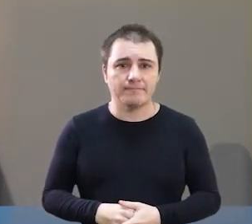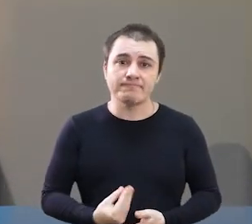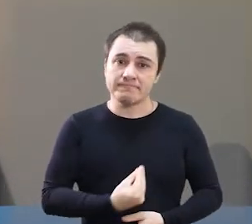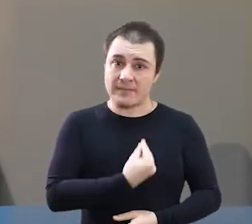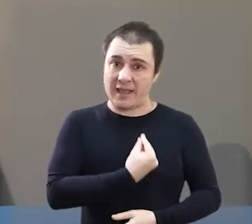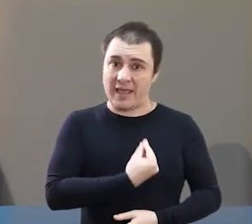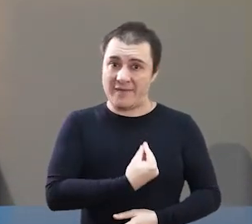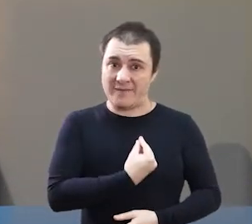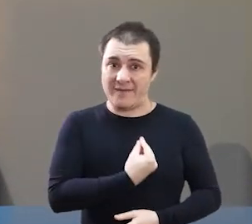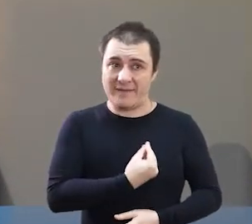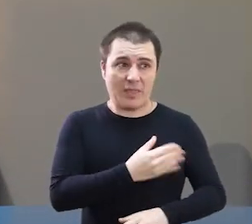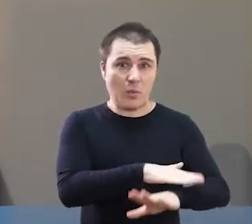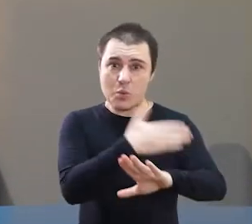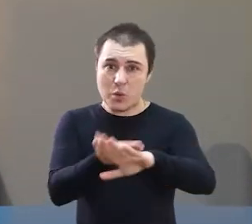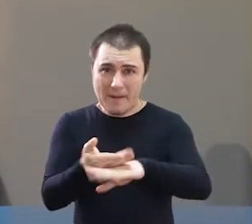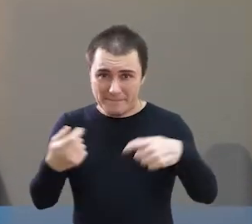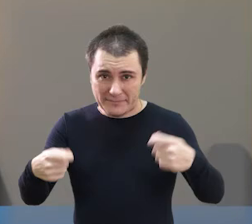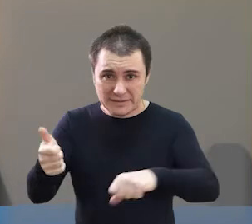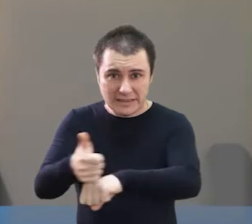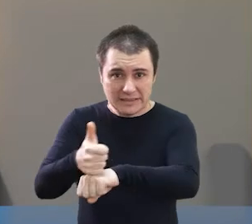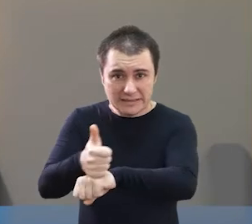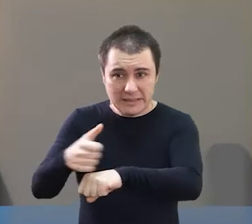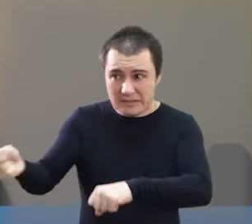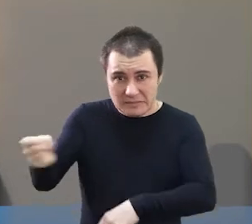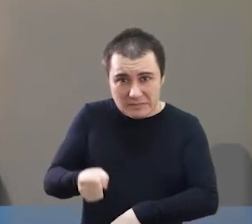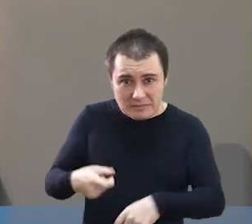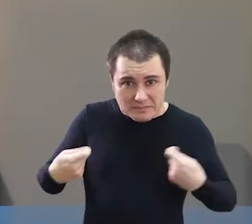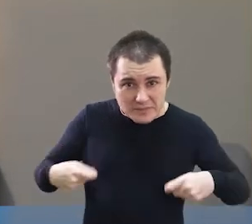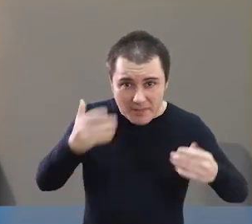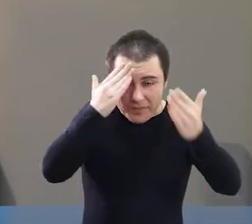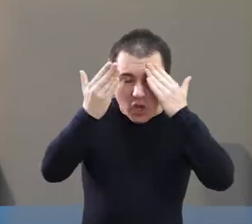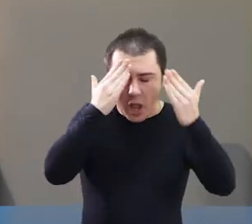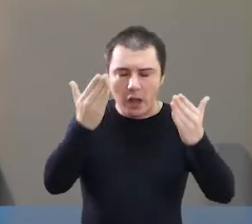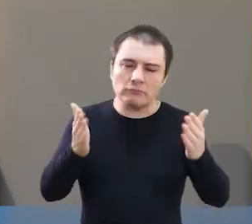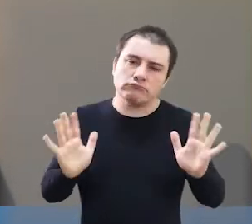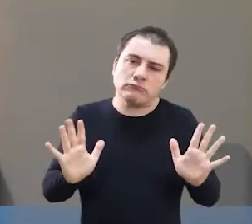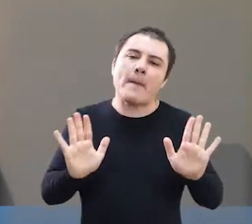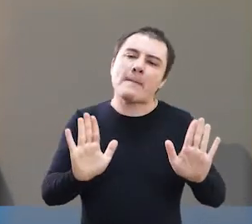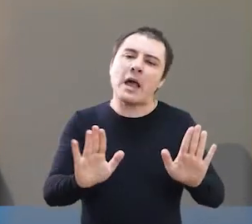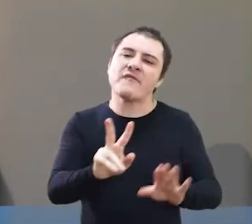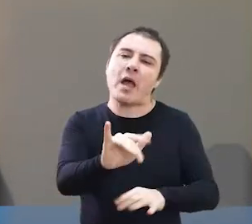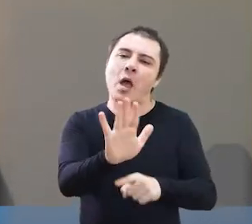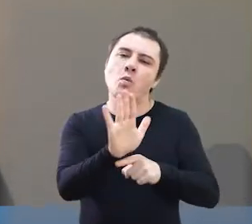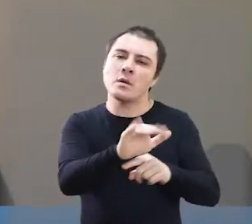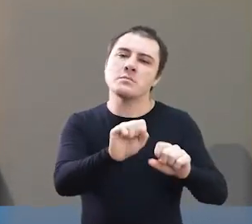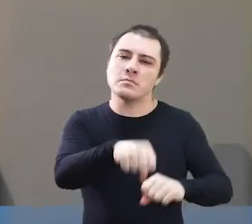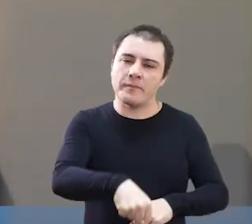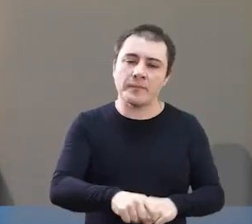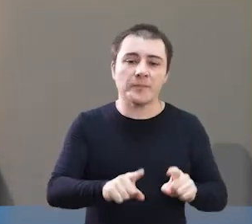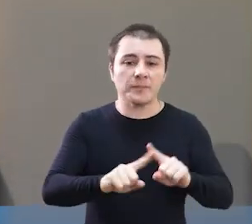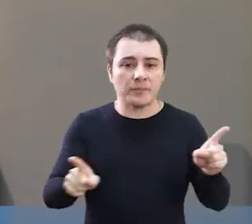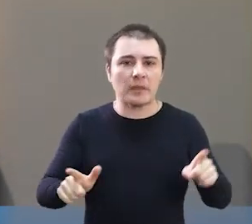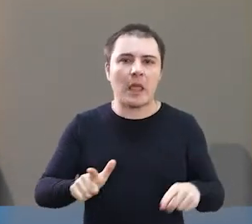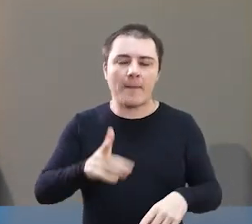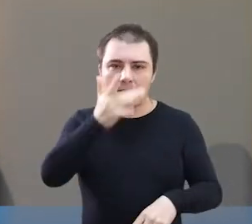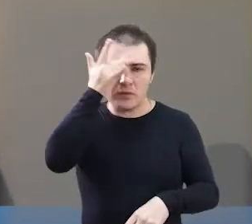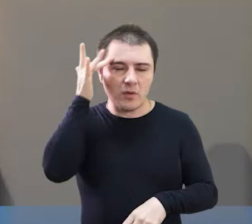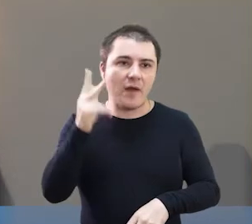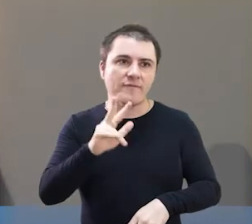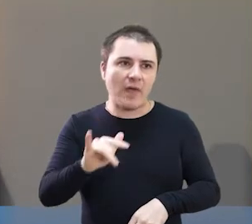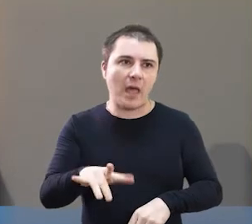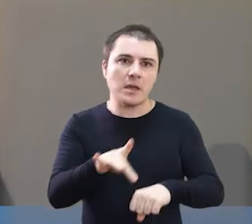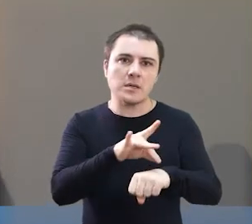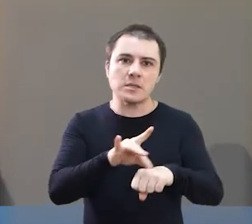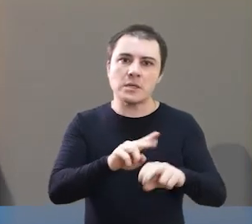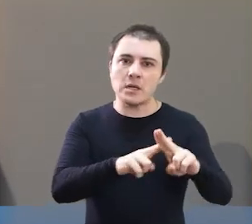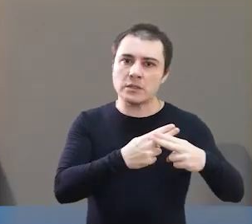da vida você vai precisar de um psicólogo. É lógico que o psicólogo ajuda. As pessoas podem passar pelo luto sem a ajuda